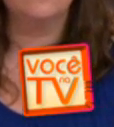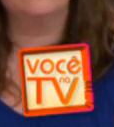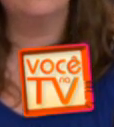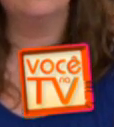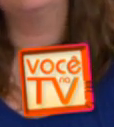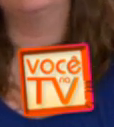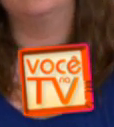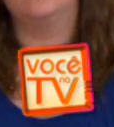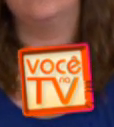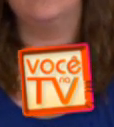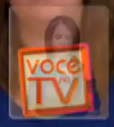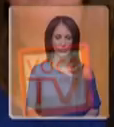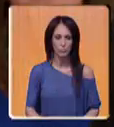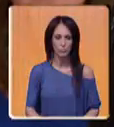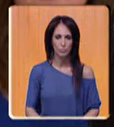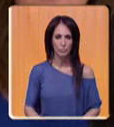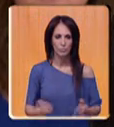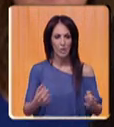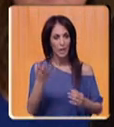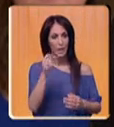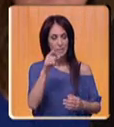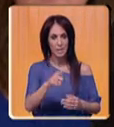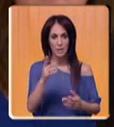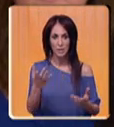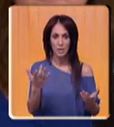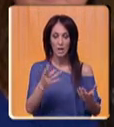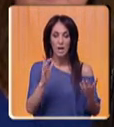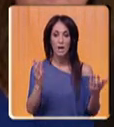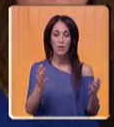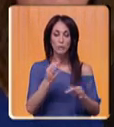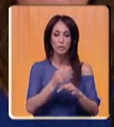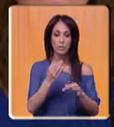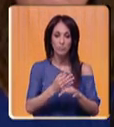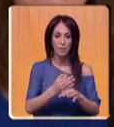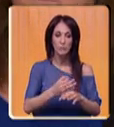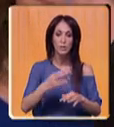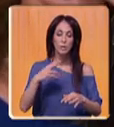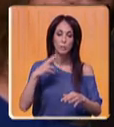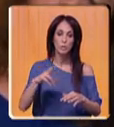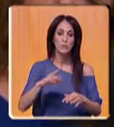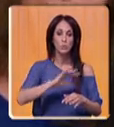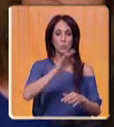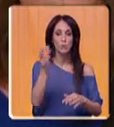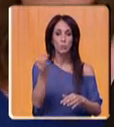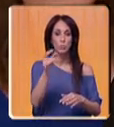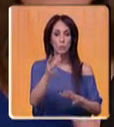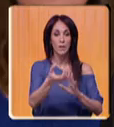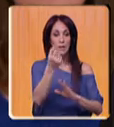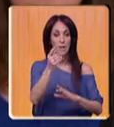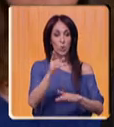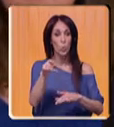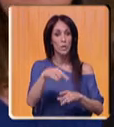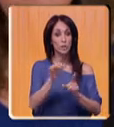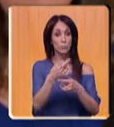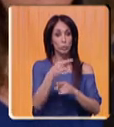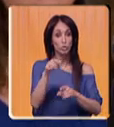Canção Portuguesa no Coliseu do Porto. E foi um sucesso. Organizado pela Emissora Nacional, hoje Radiodifusão Portuguesa, mas eles também tinham os seus festivais. Tinham os